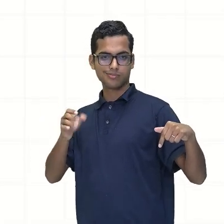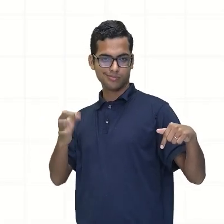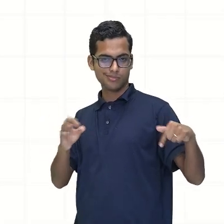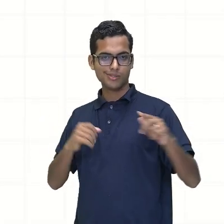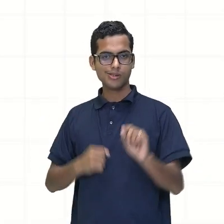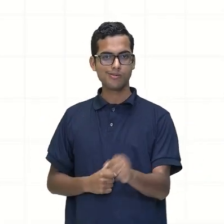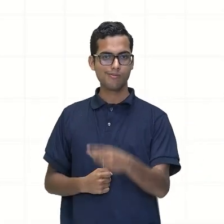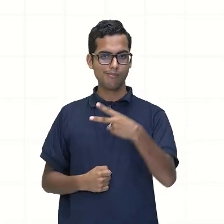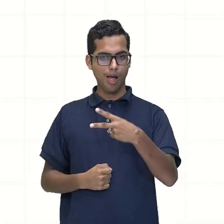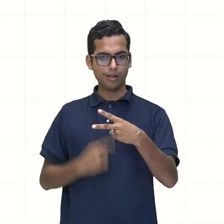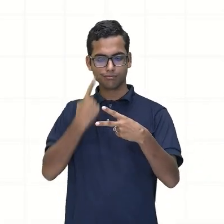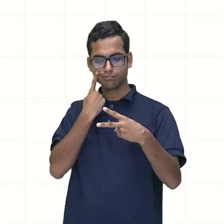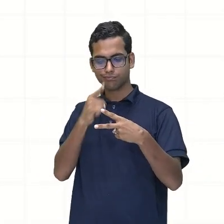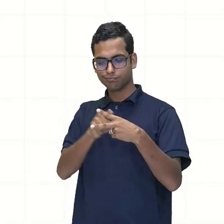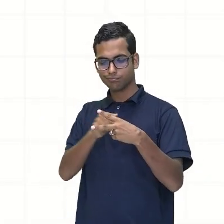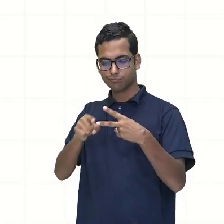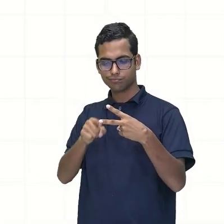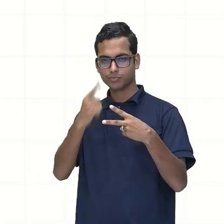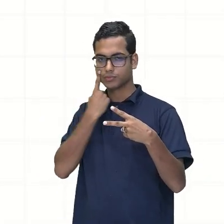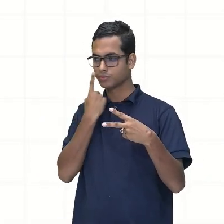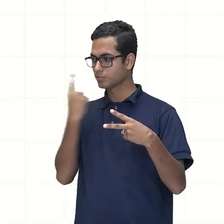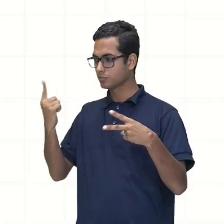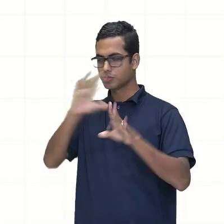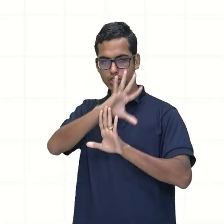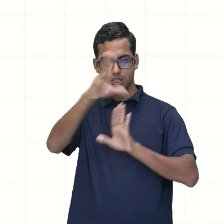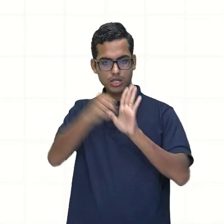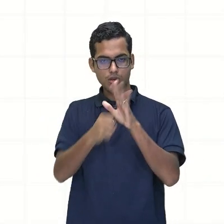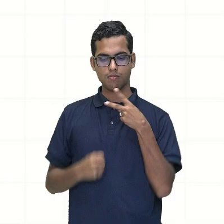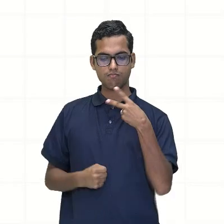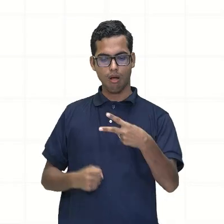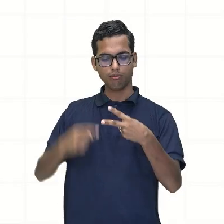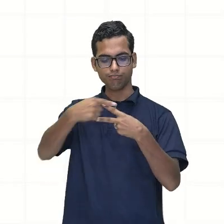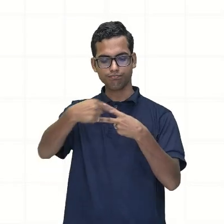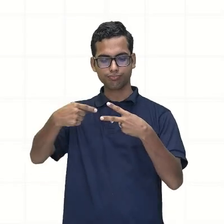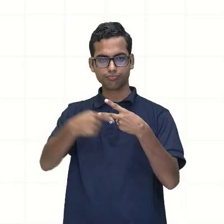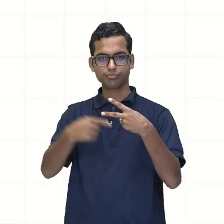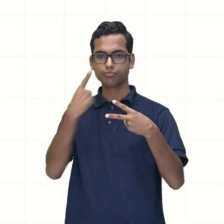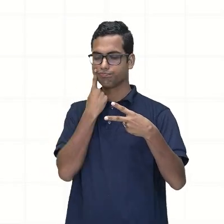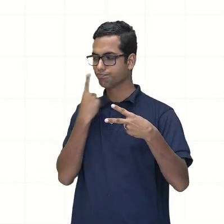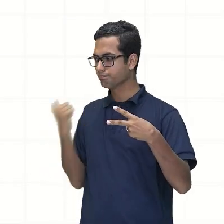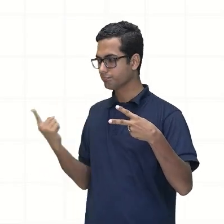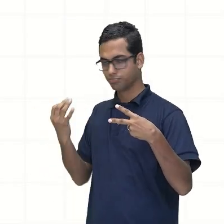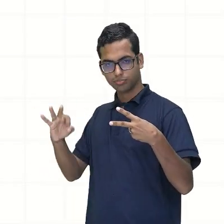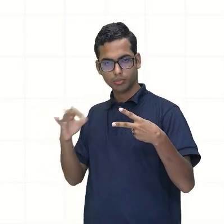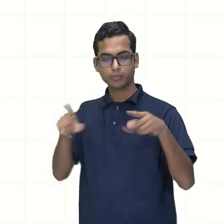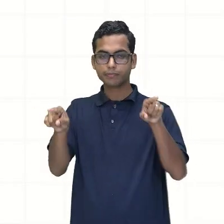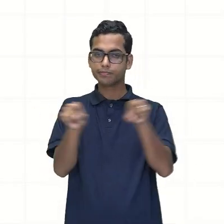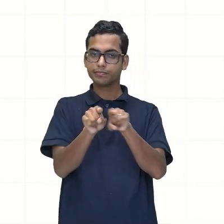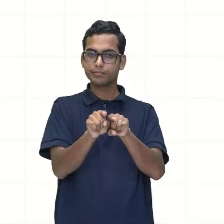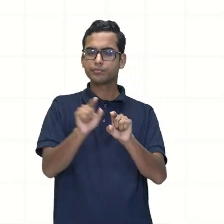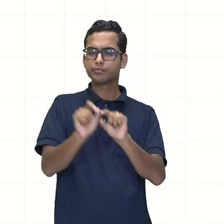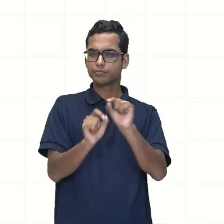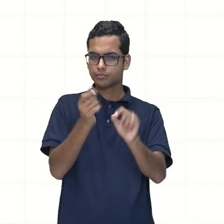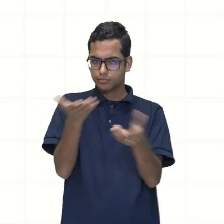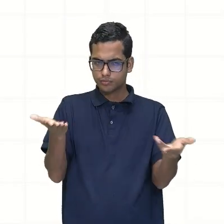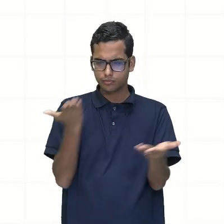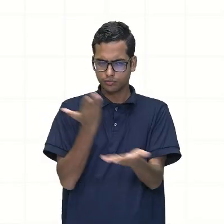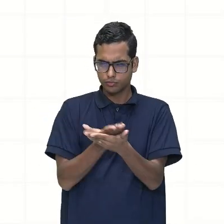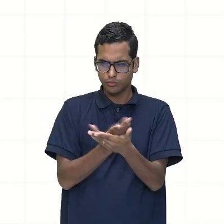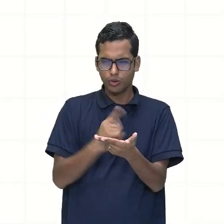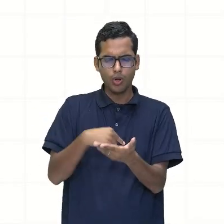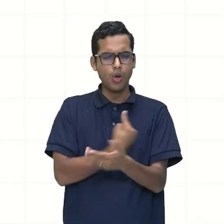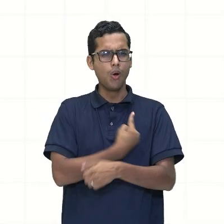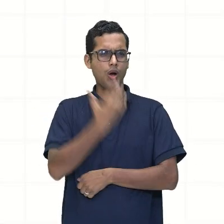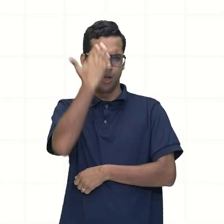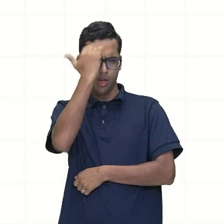aqui para a gente visualizar ele, certo? Então, o que a gente vai fazer? Para a gente